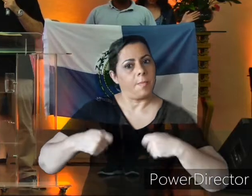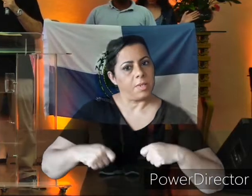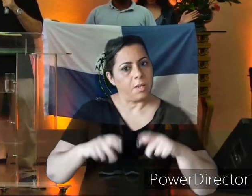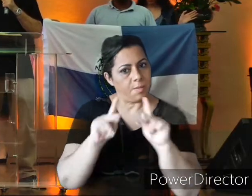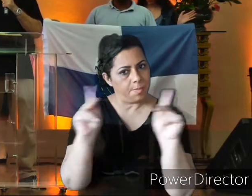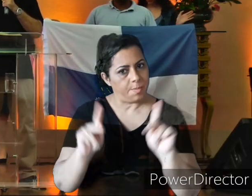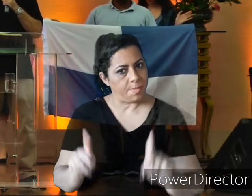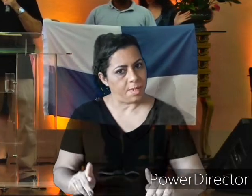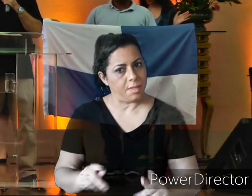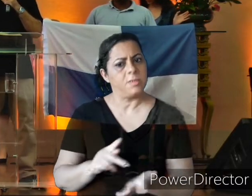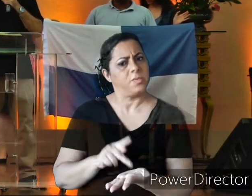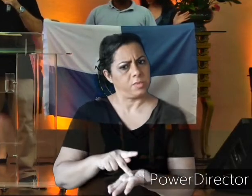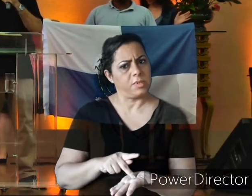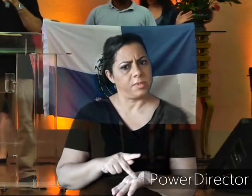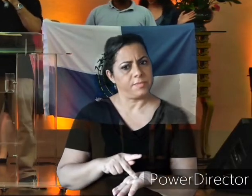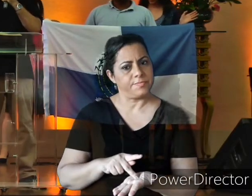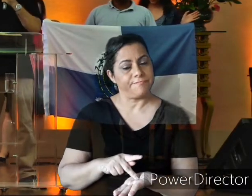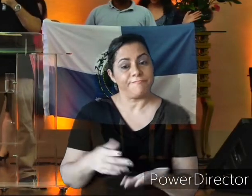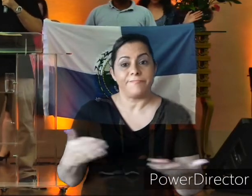Orar ao Senhor.